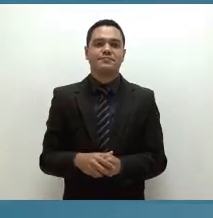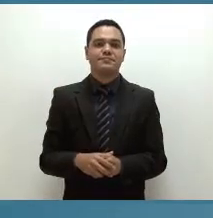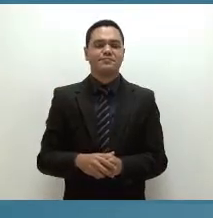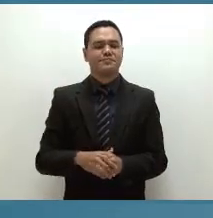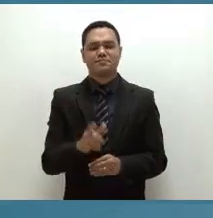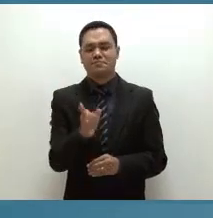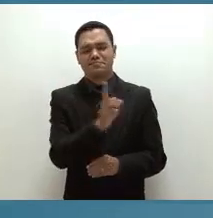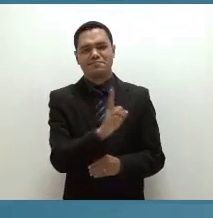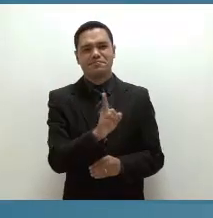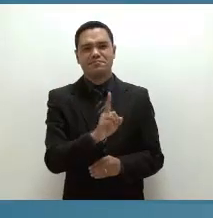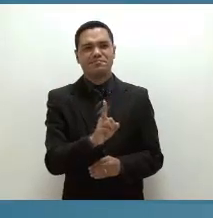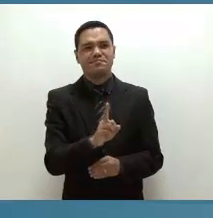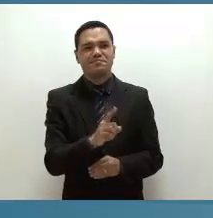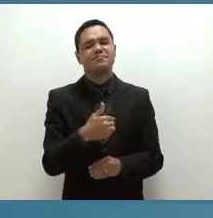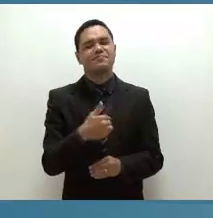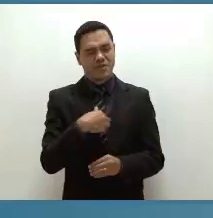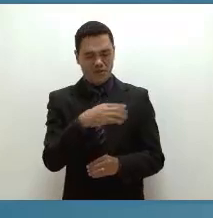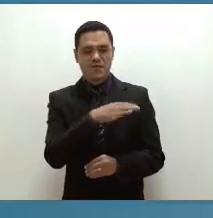Excelência, que já